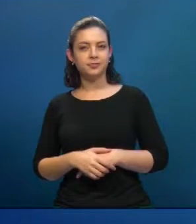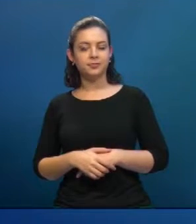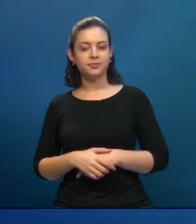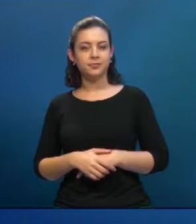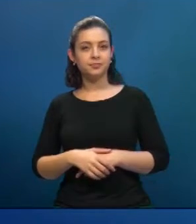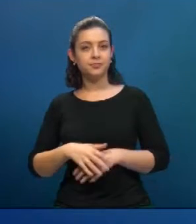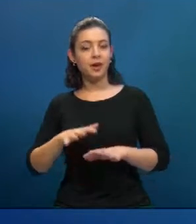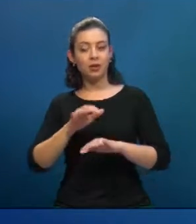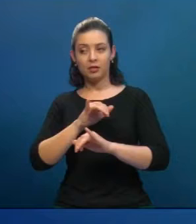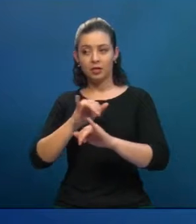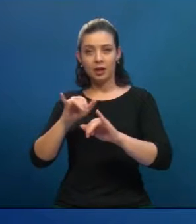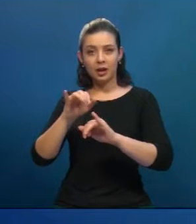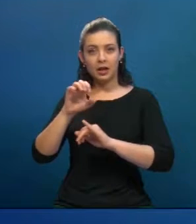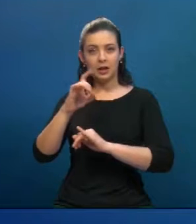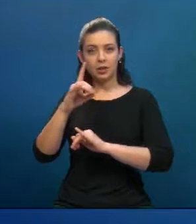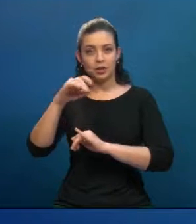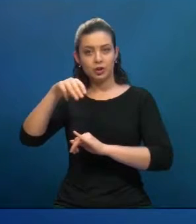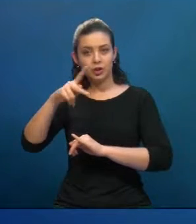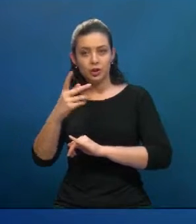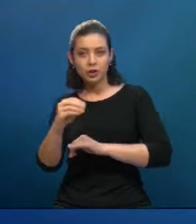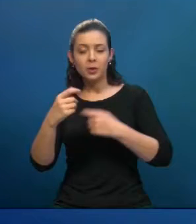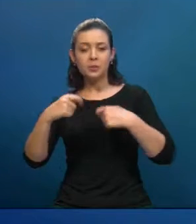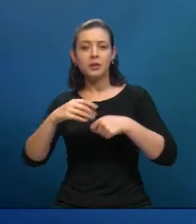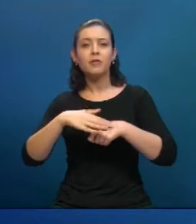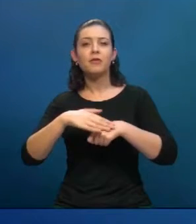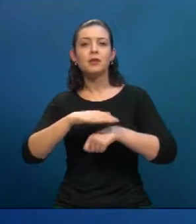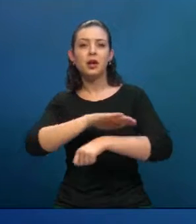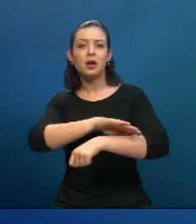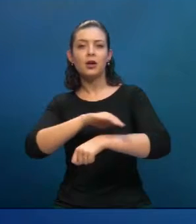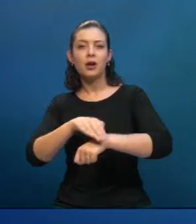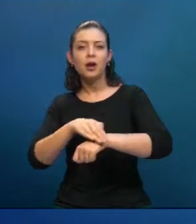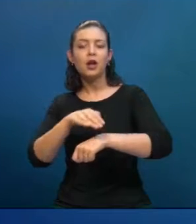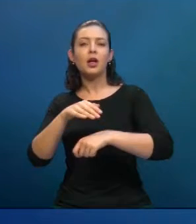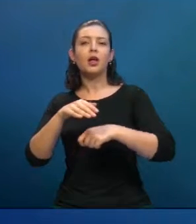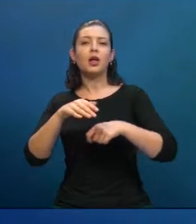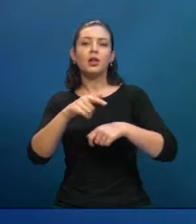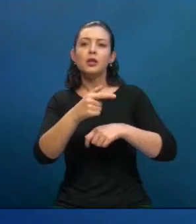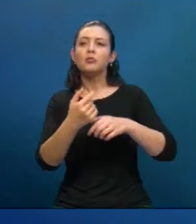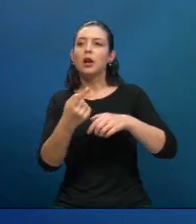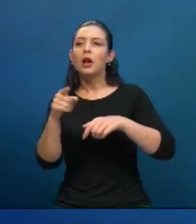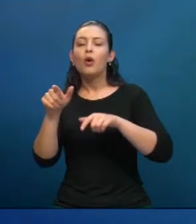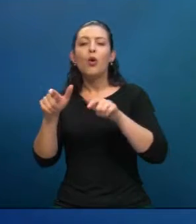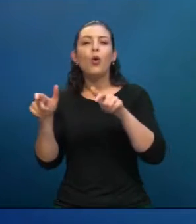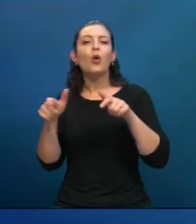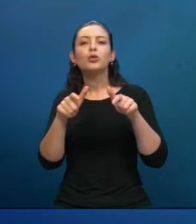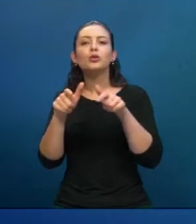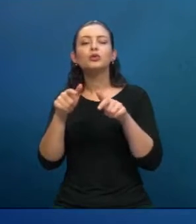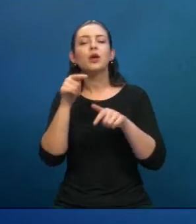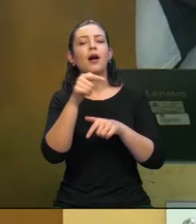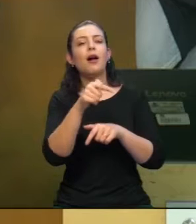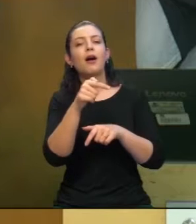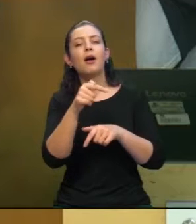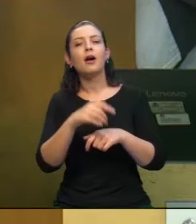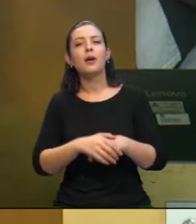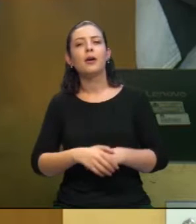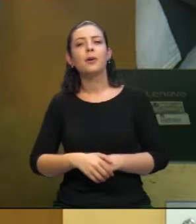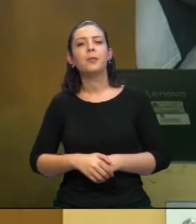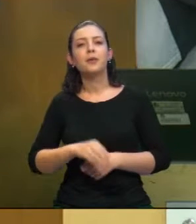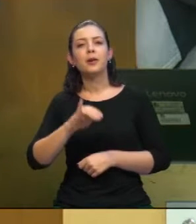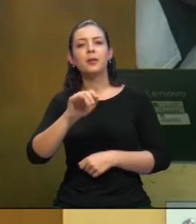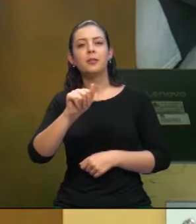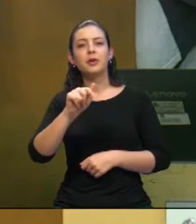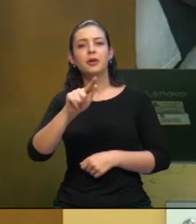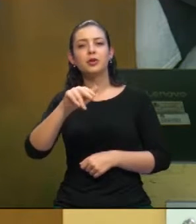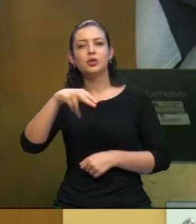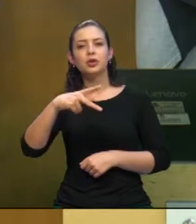lembrar o edil guedes que precisamos fazer essas essa implantação de lombada também lá na nab agir no cash